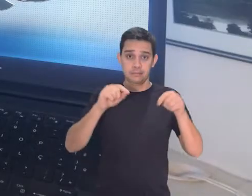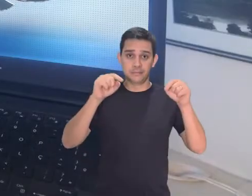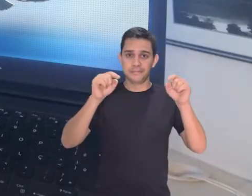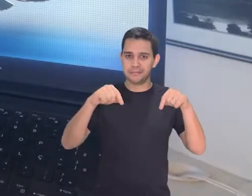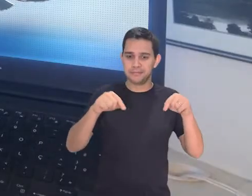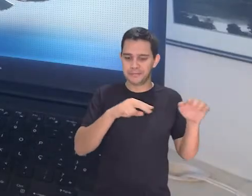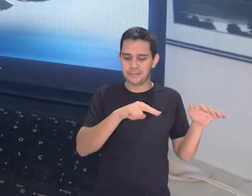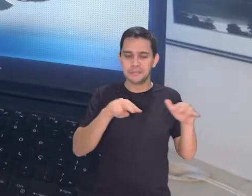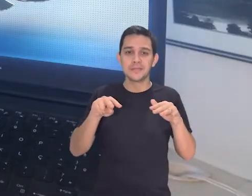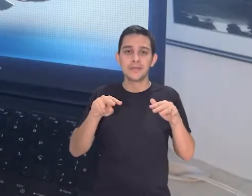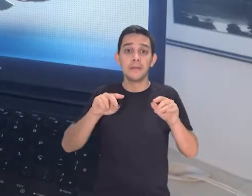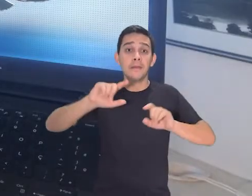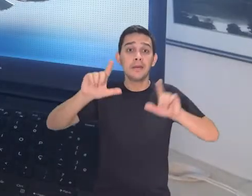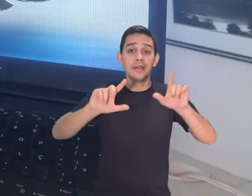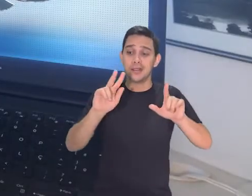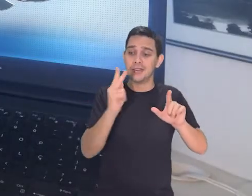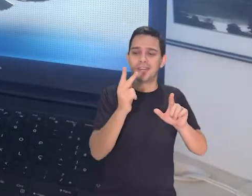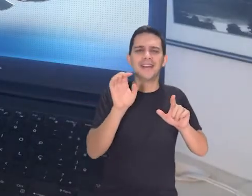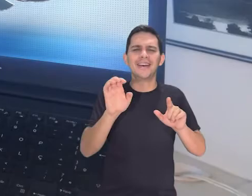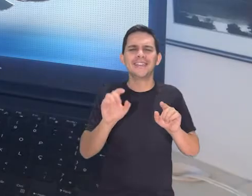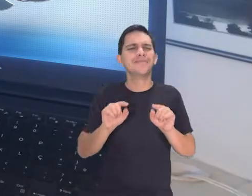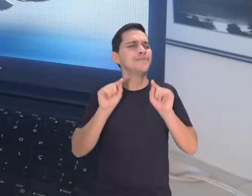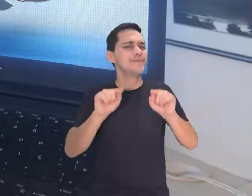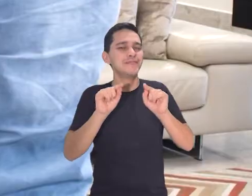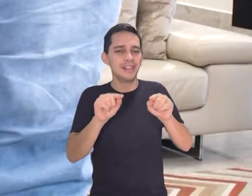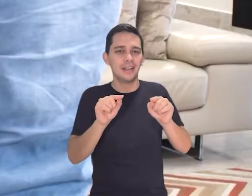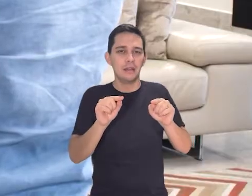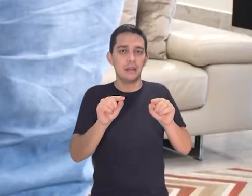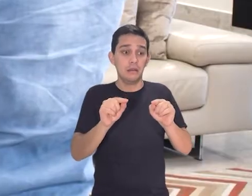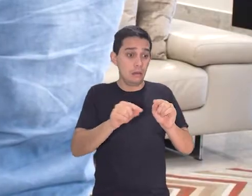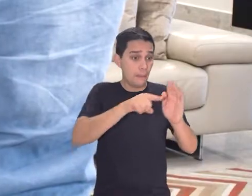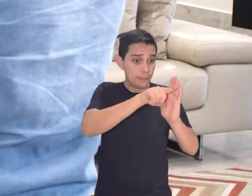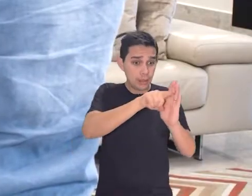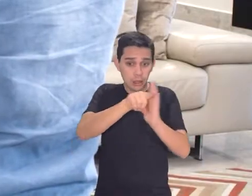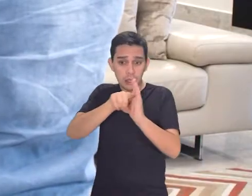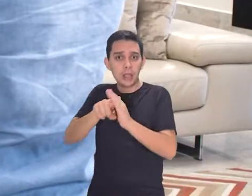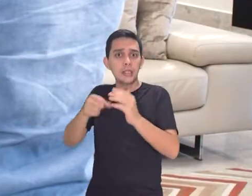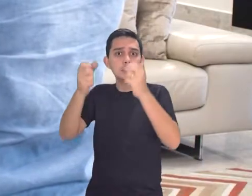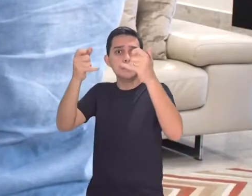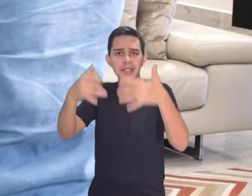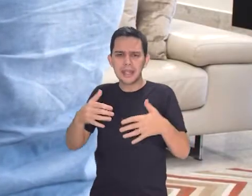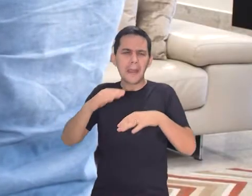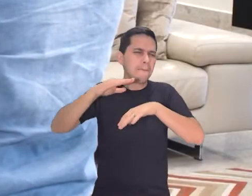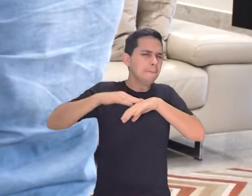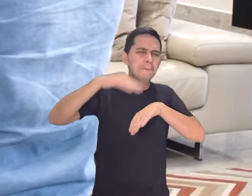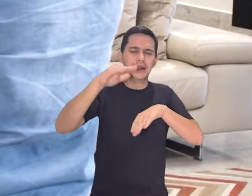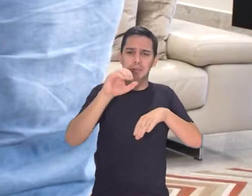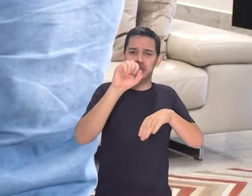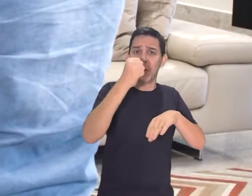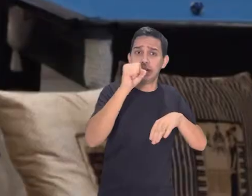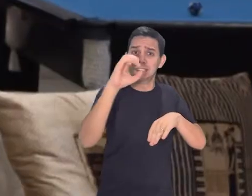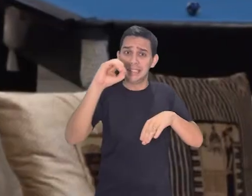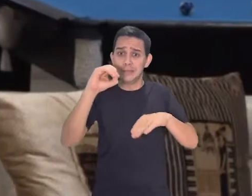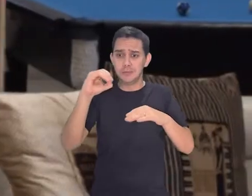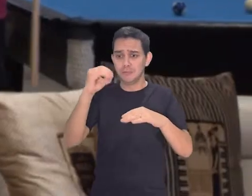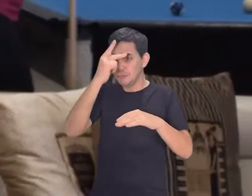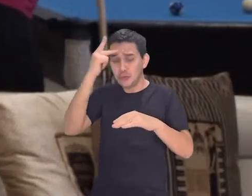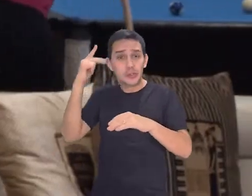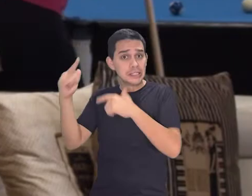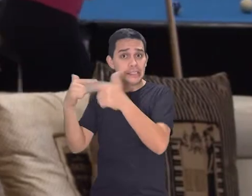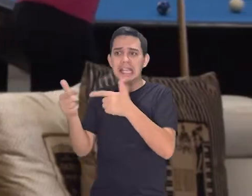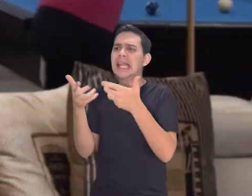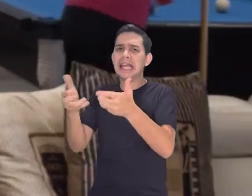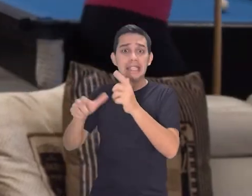No programa Hora Extra desta semana você confere os seguintes destaques. Pesquisa aponta que mais de 80% dos trabalhadores preferem